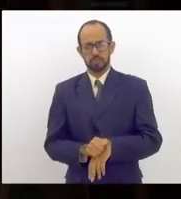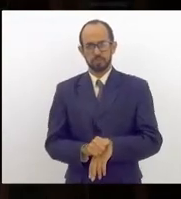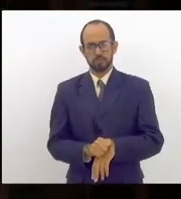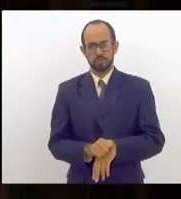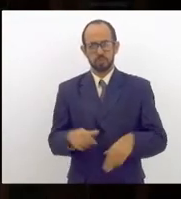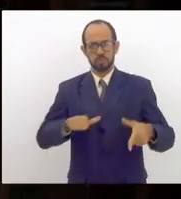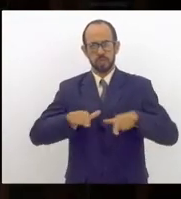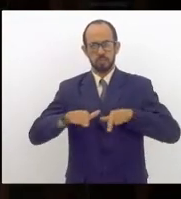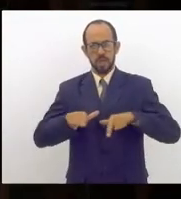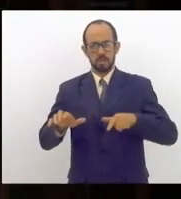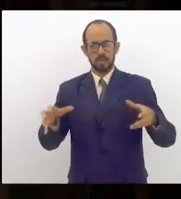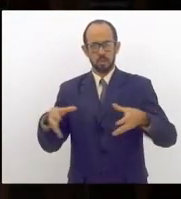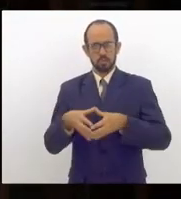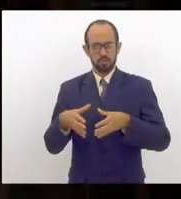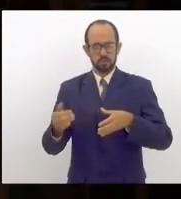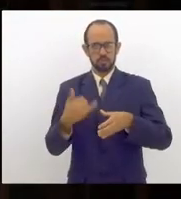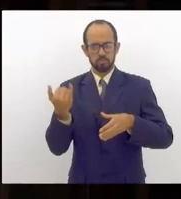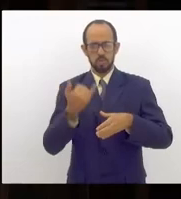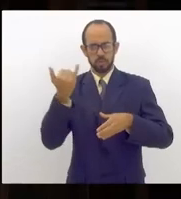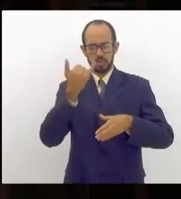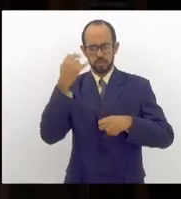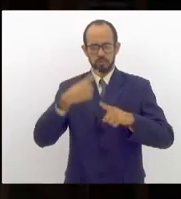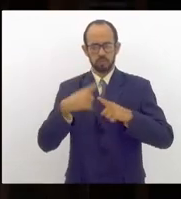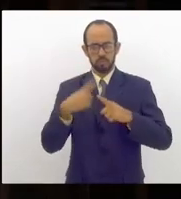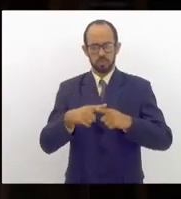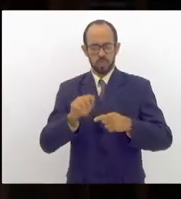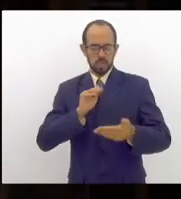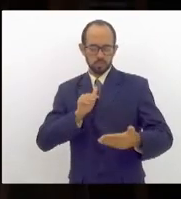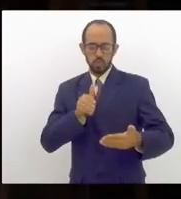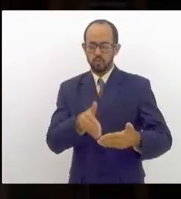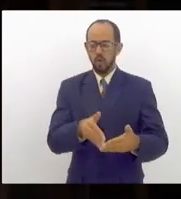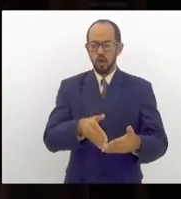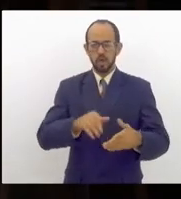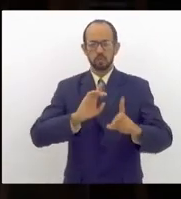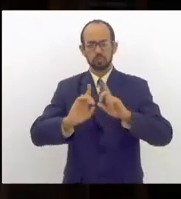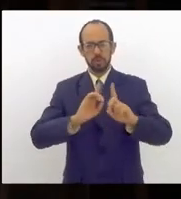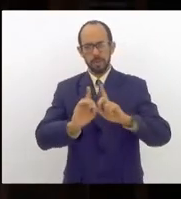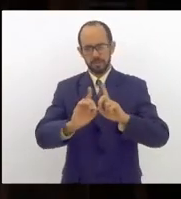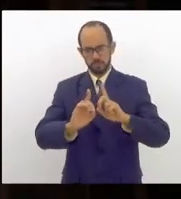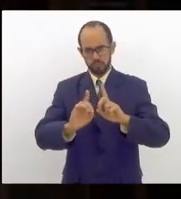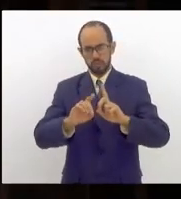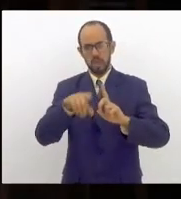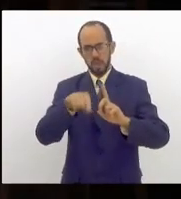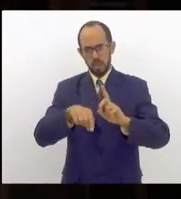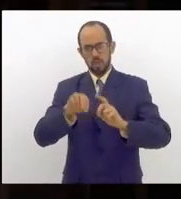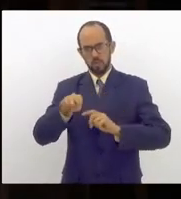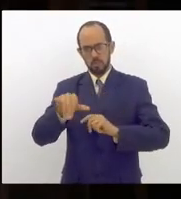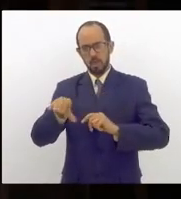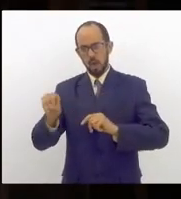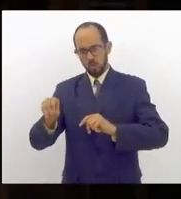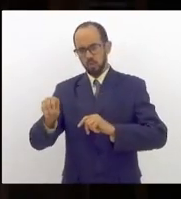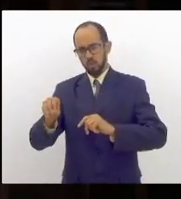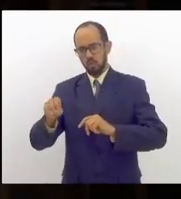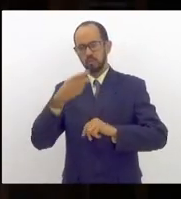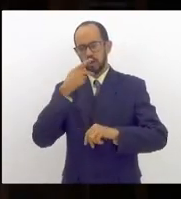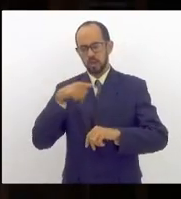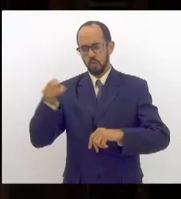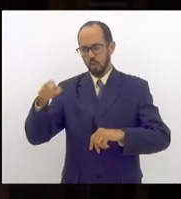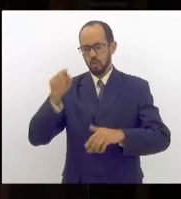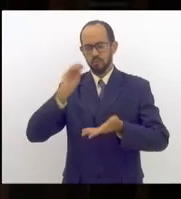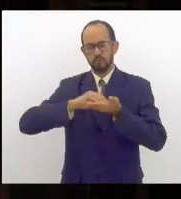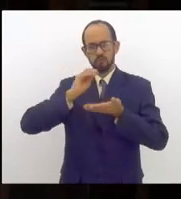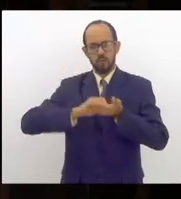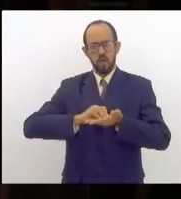em super importante porque centraliza um debate que é isso que o Mauro Osório falou falta ao